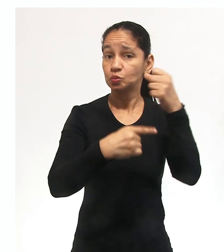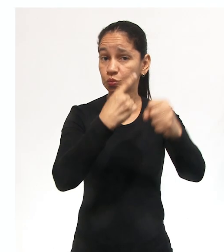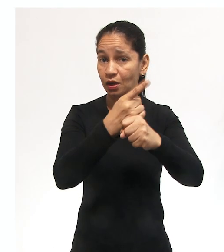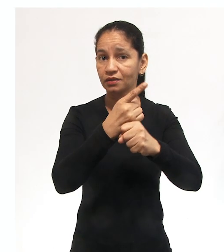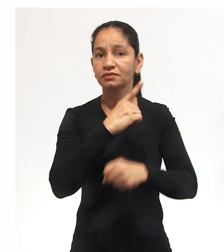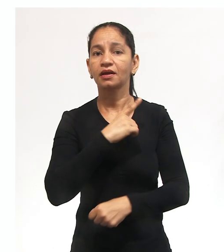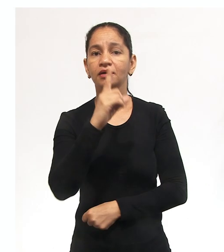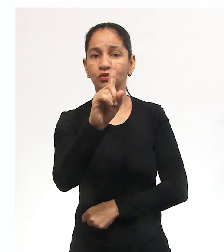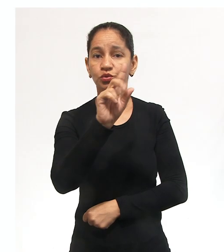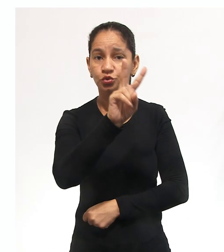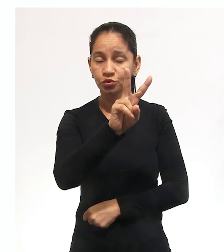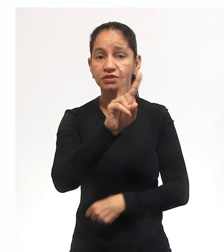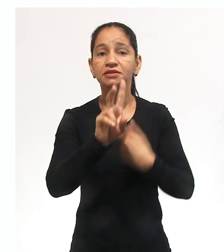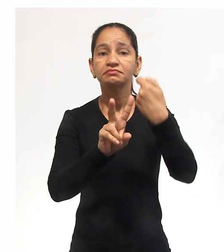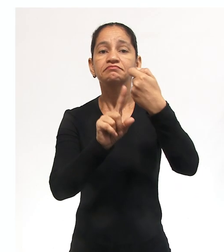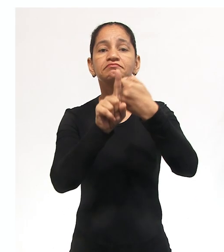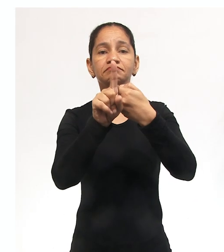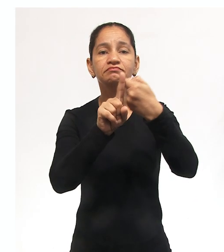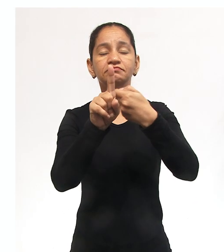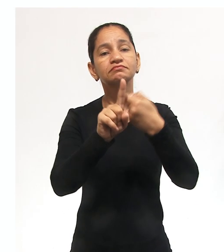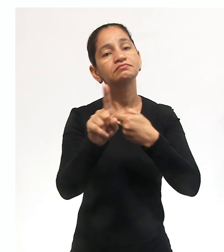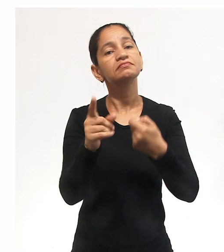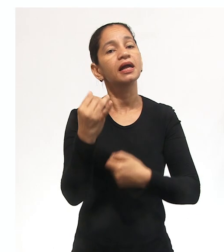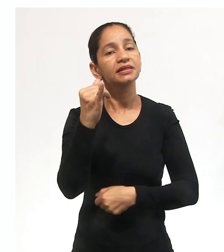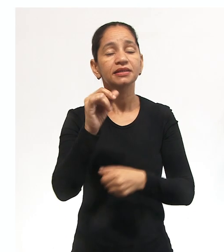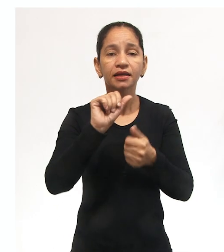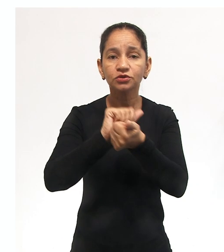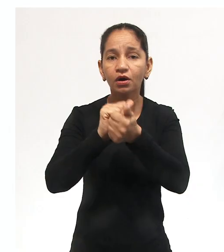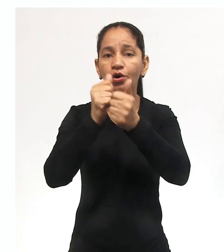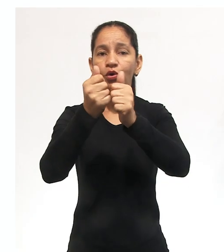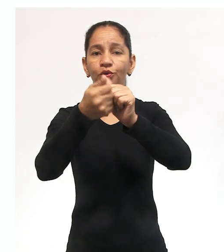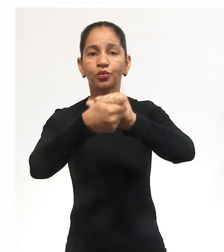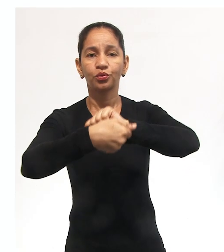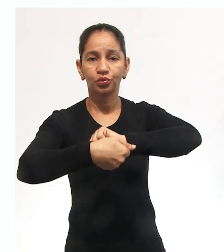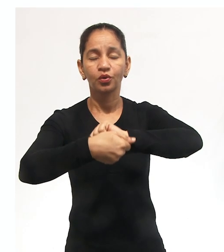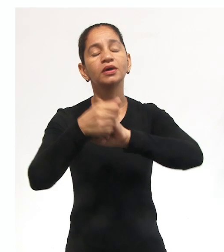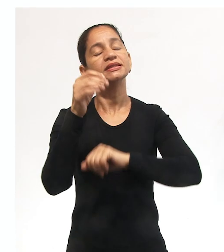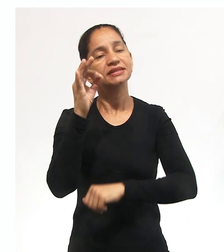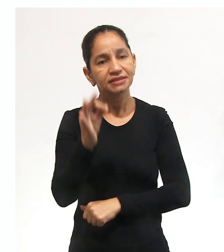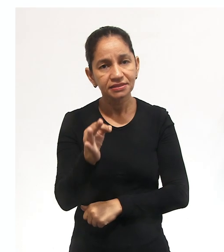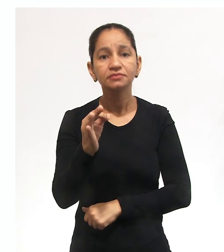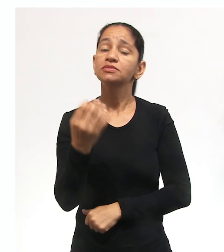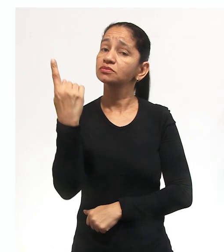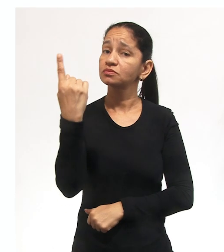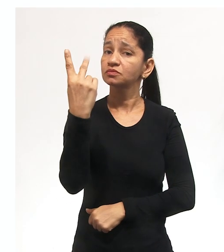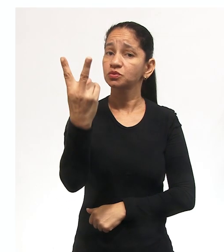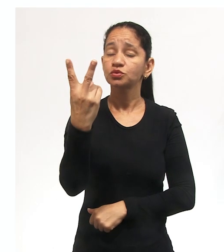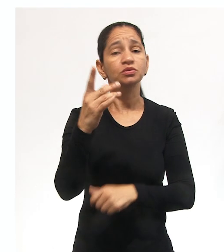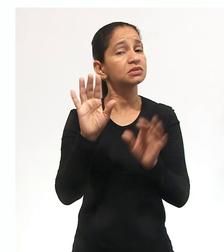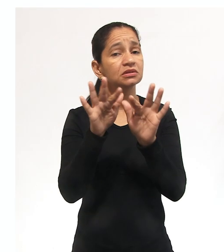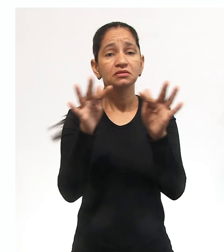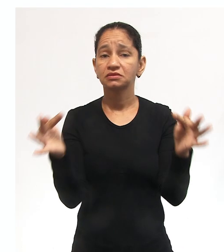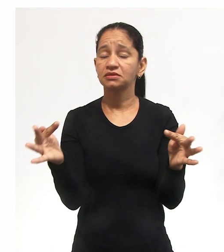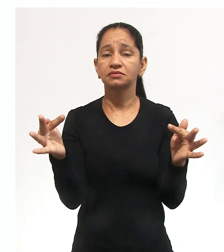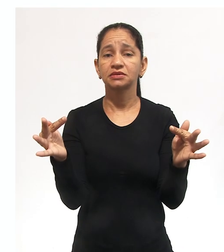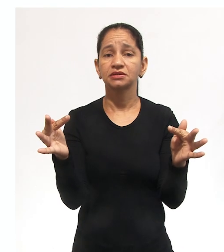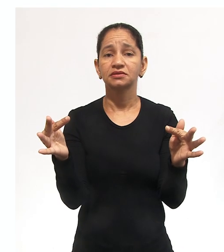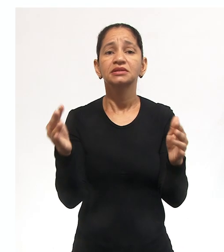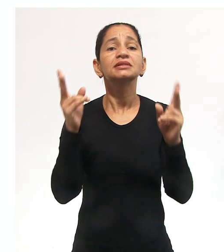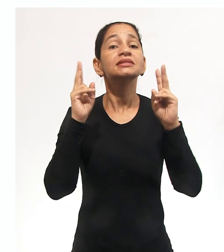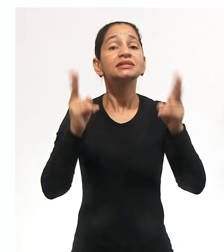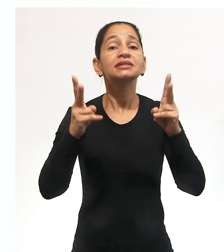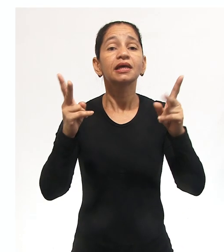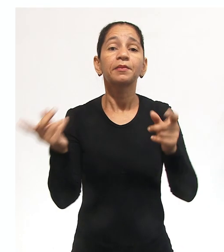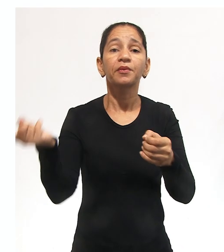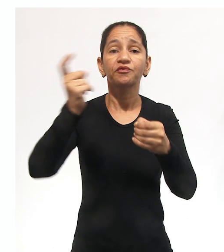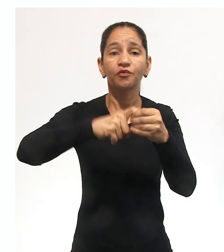12 meses, eu vou colocar no prazo que eu quero 12 meses, né? Como eu falei para vocês, a